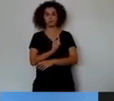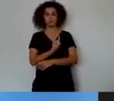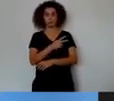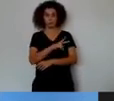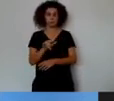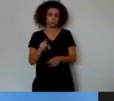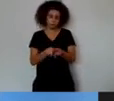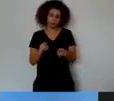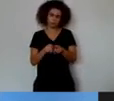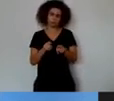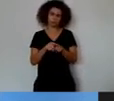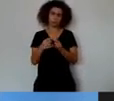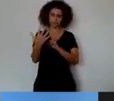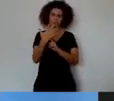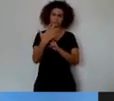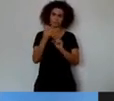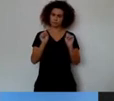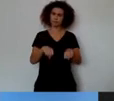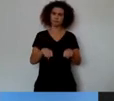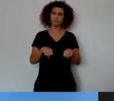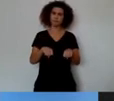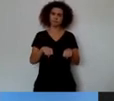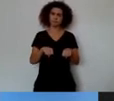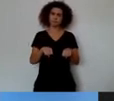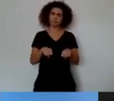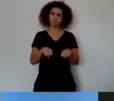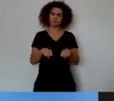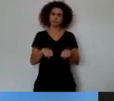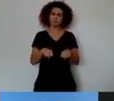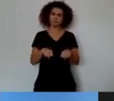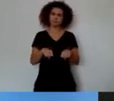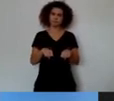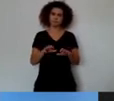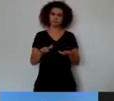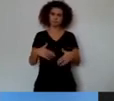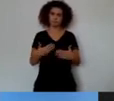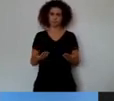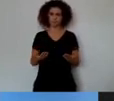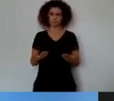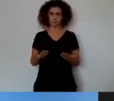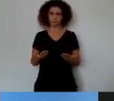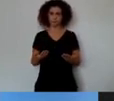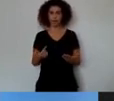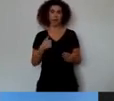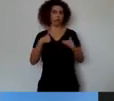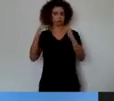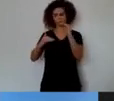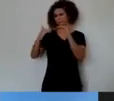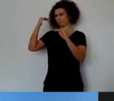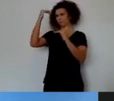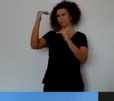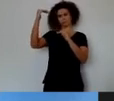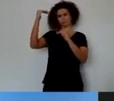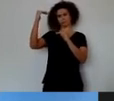com certeza. Porque é em detrimento, né? Então, assim, se eu quero inferior, é porque eu sou superior, né? E eu sou superior porque